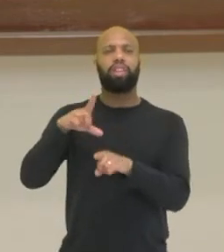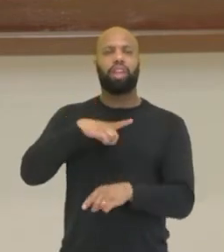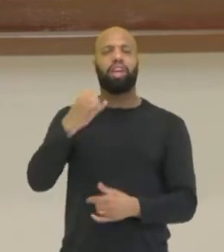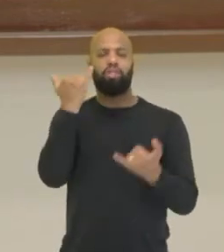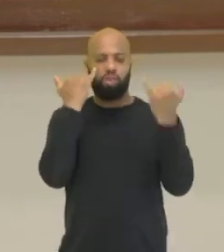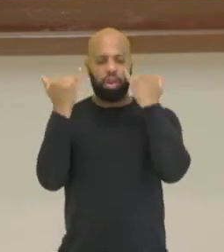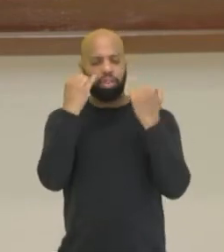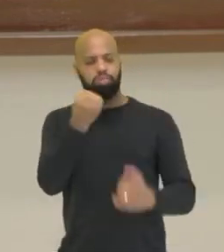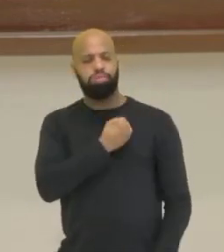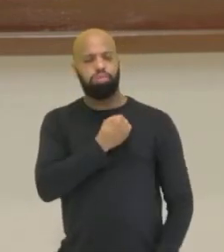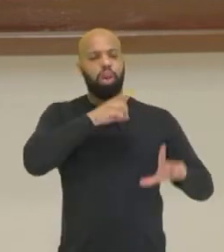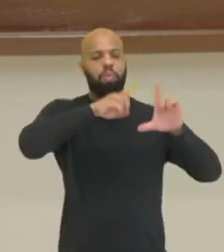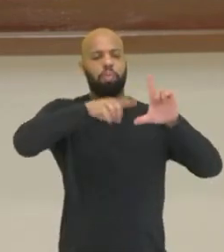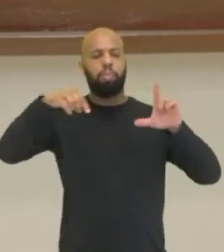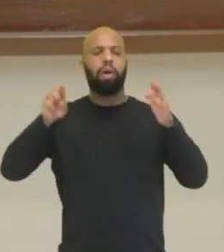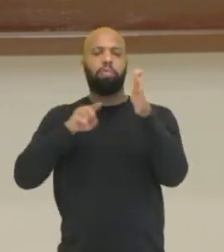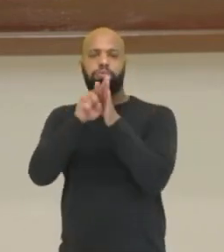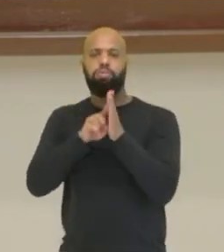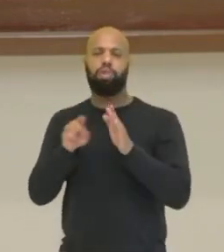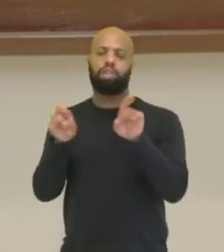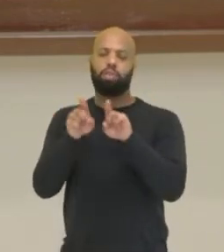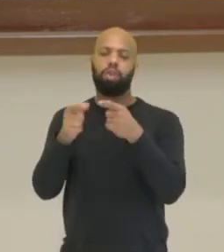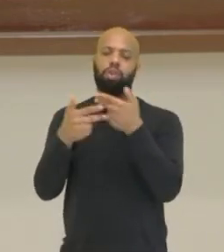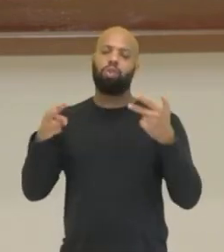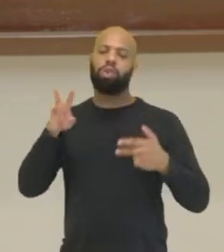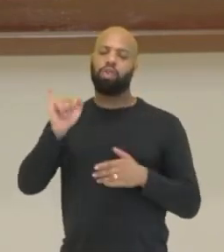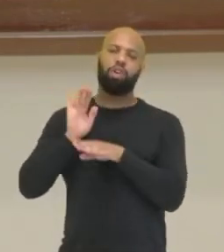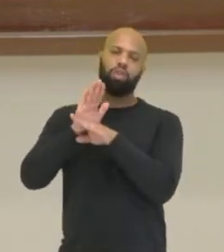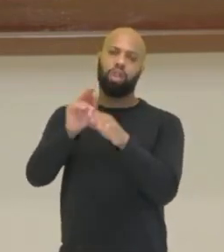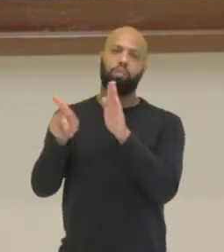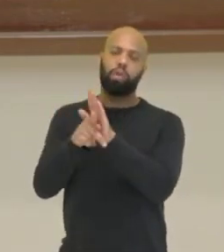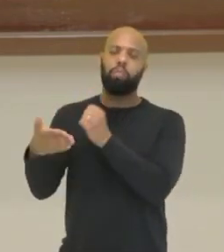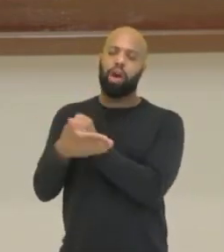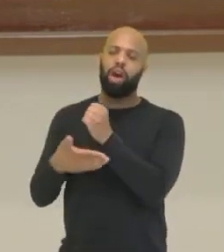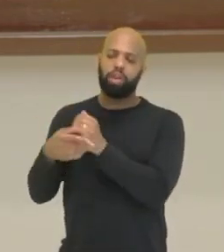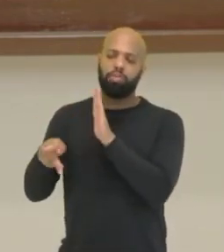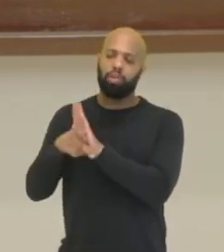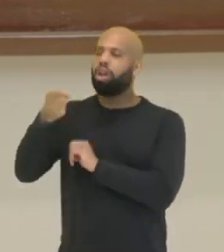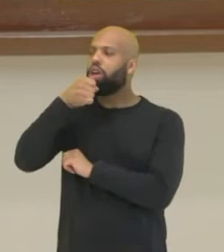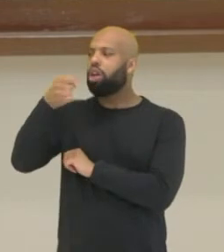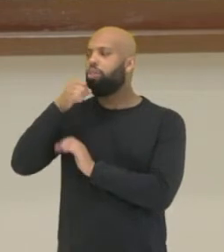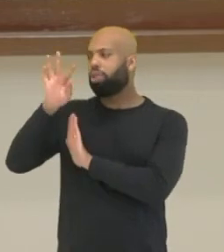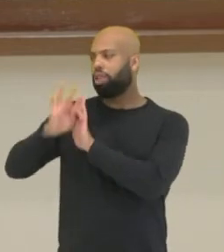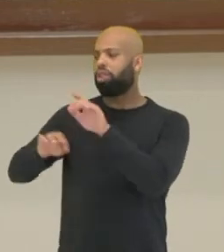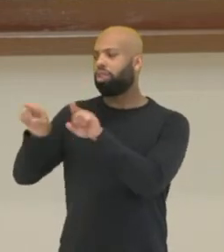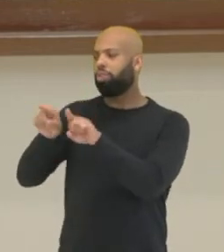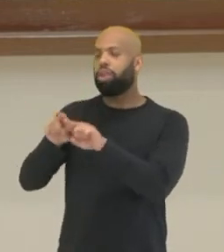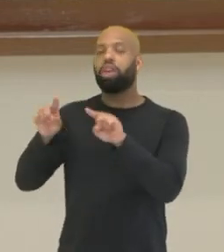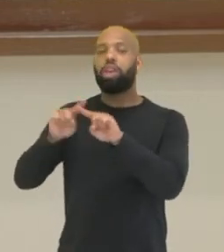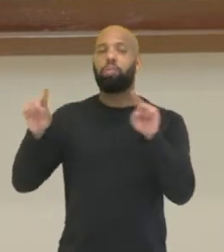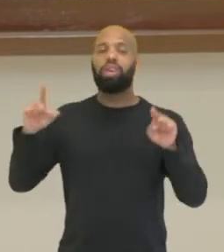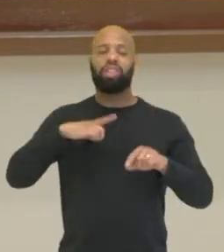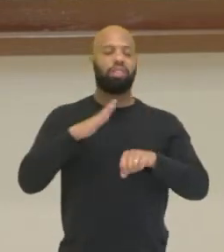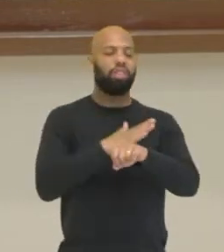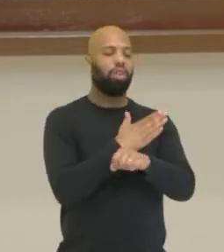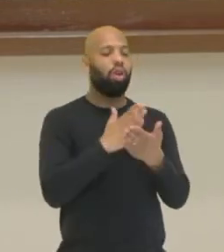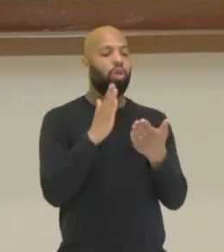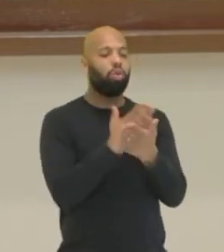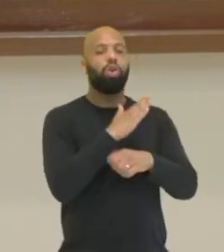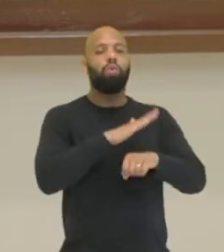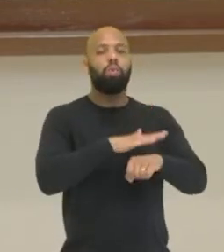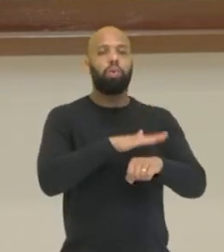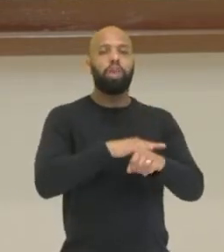nas pesquisas, coisas que vão ajudar a fundamentar a reportagem. Já pode ter momentos que na